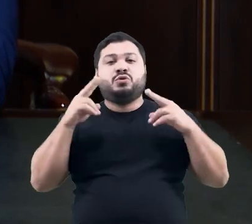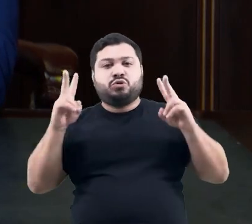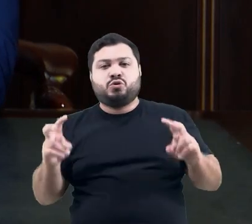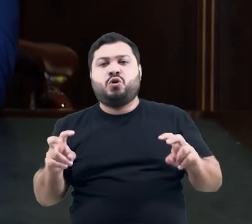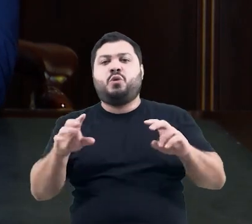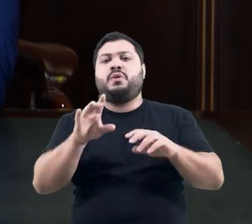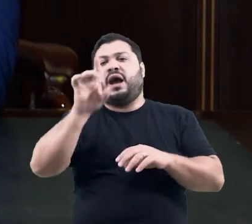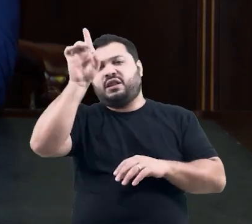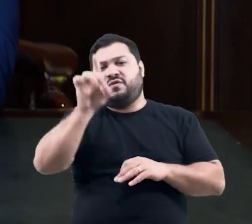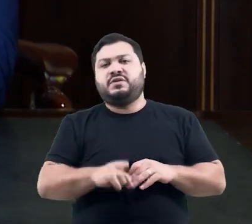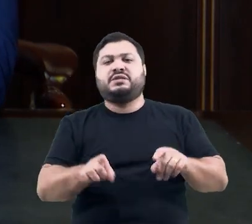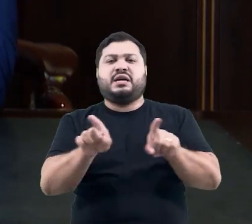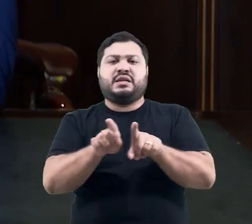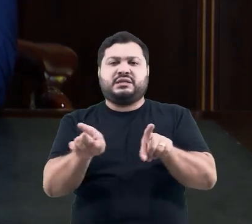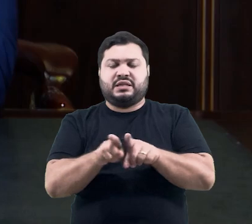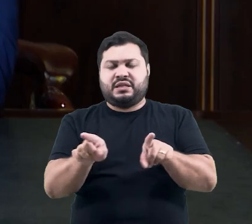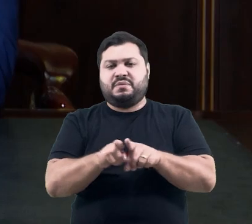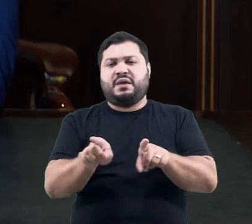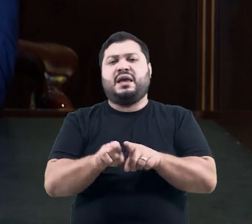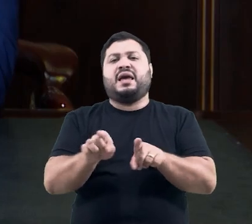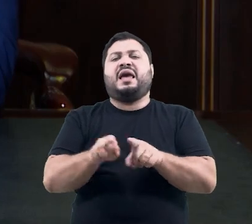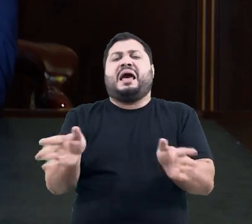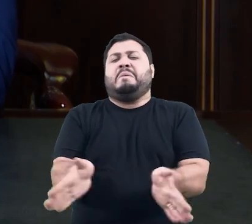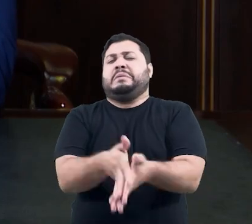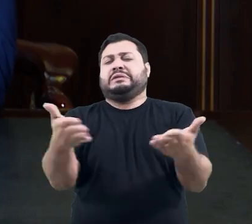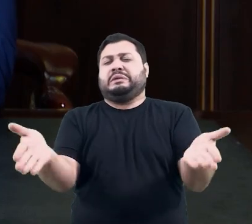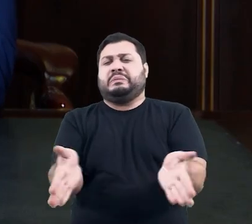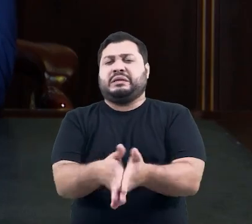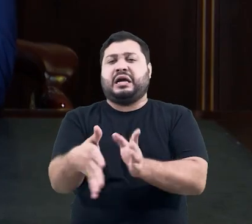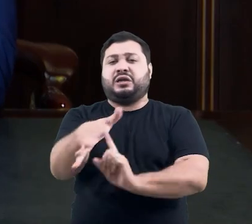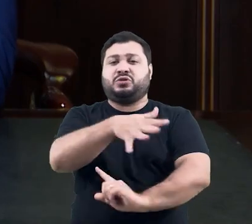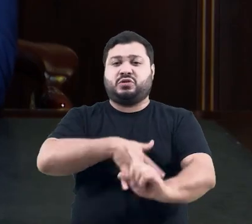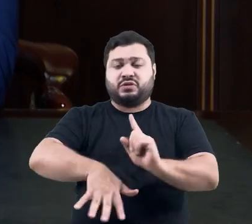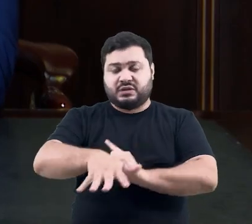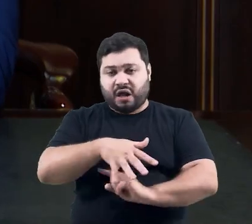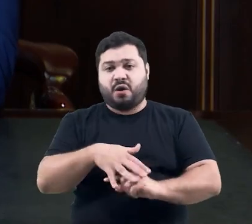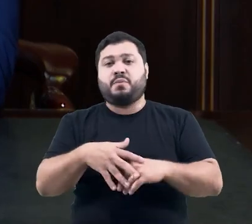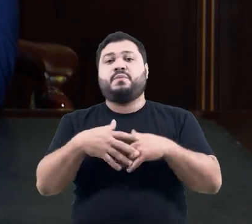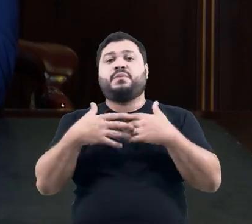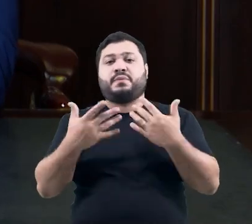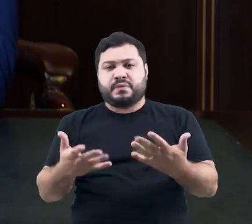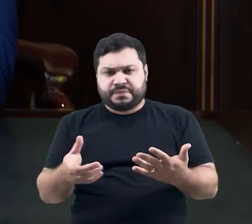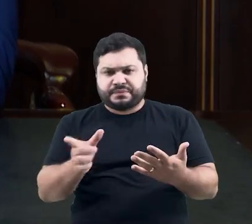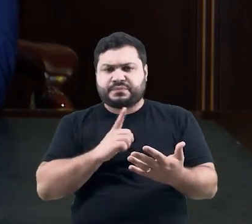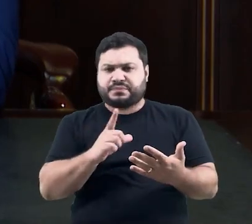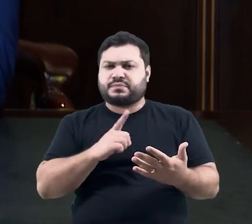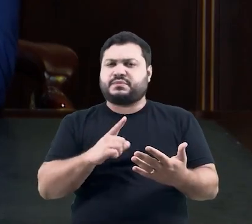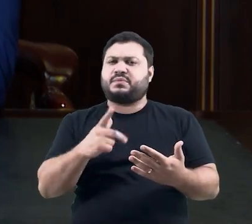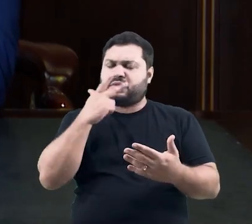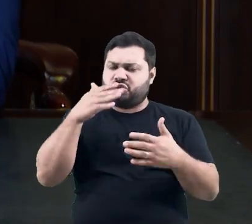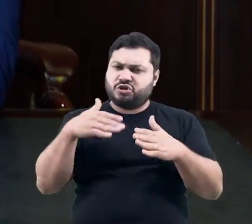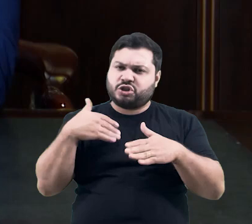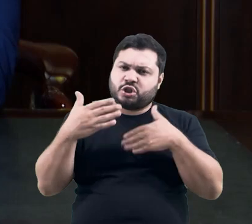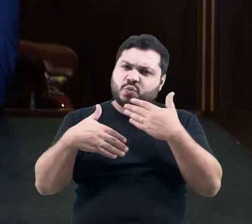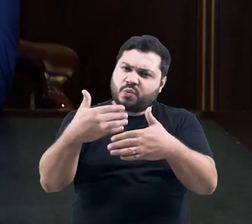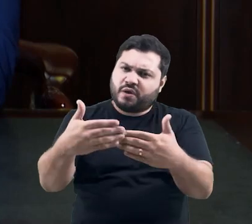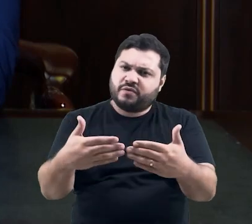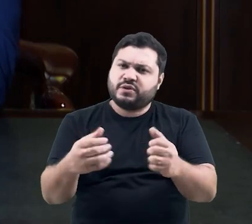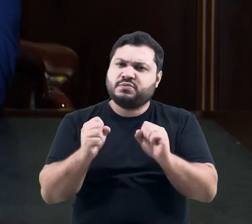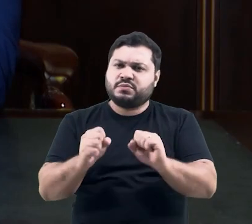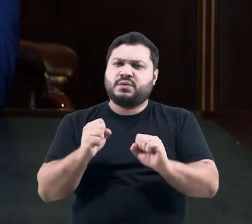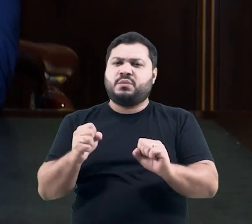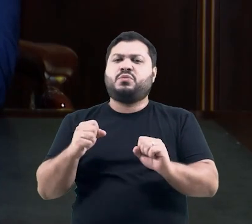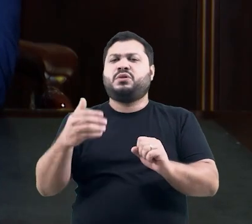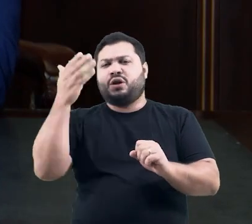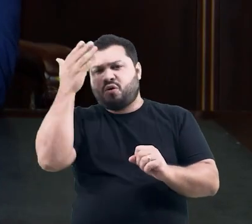caso, tanto da questão da deficiência quanto da apuração da miserabilidade social. A inscrição do cadastro único eu achei um